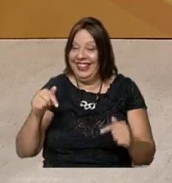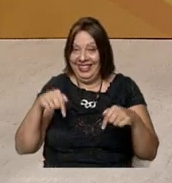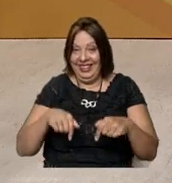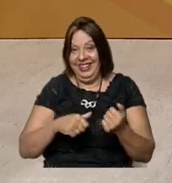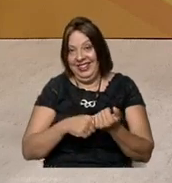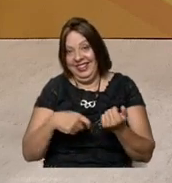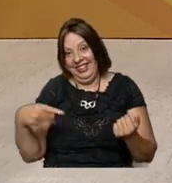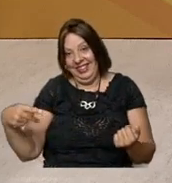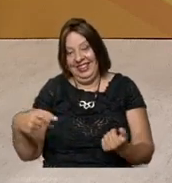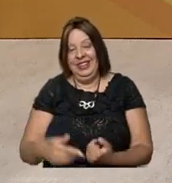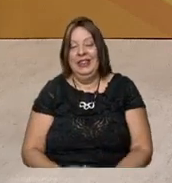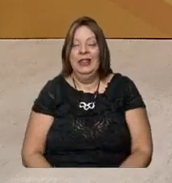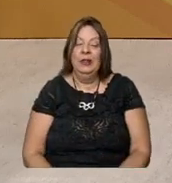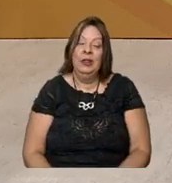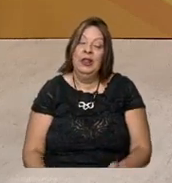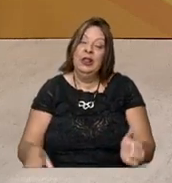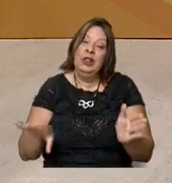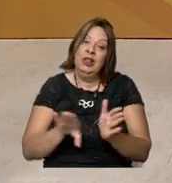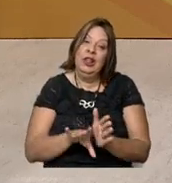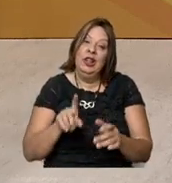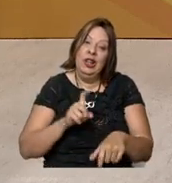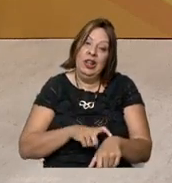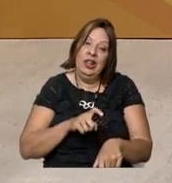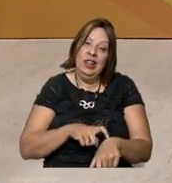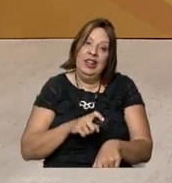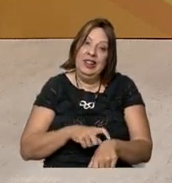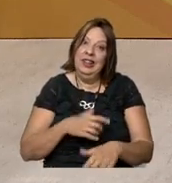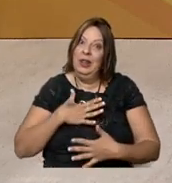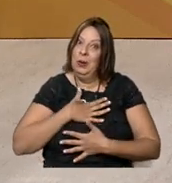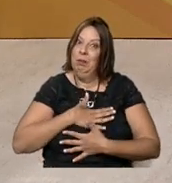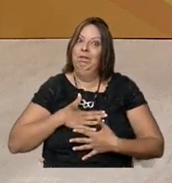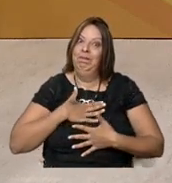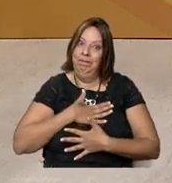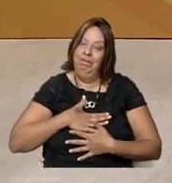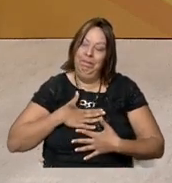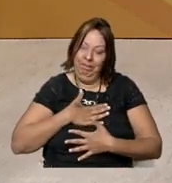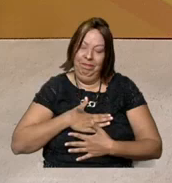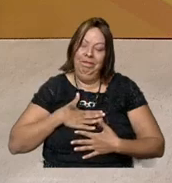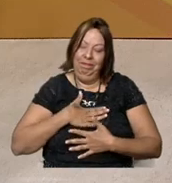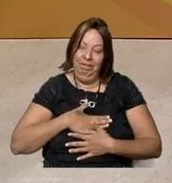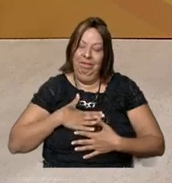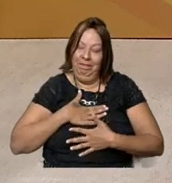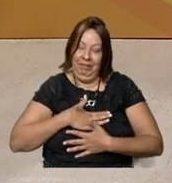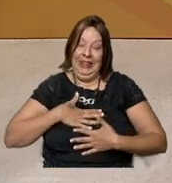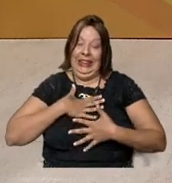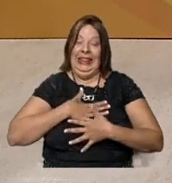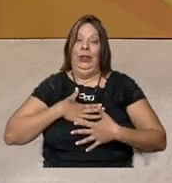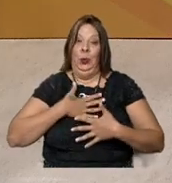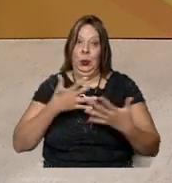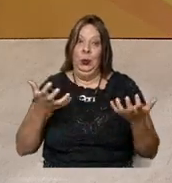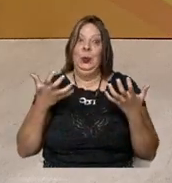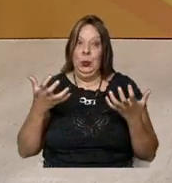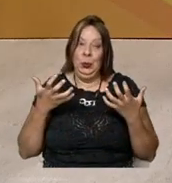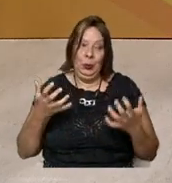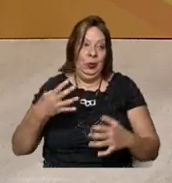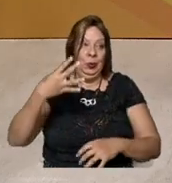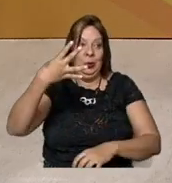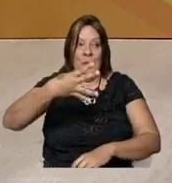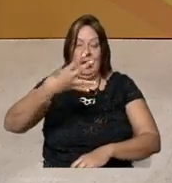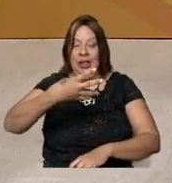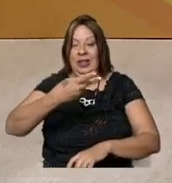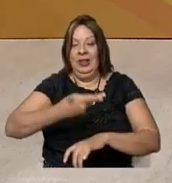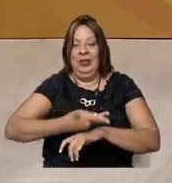Caju Cap? Estou aqui me perguntando. Chegou a hora do nosso queridão, né? O começo é o queridinho, então agora é o nosso queridão, é o